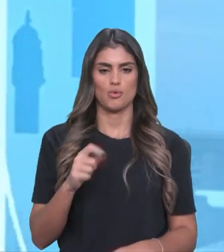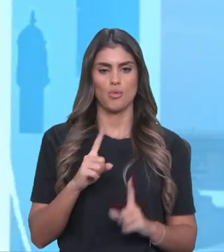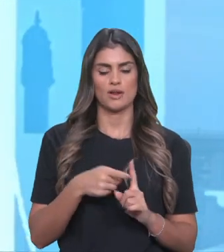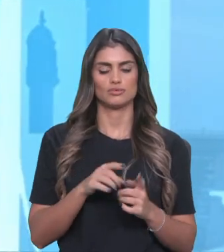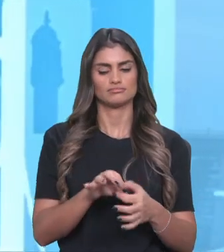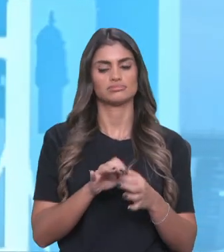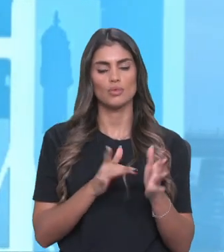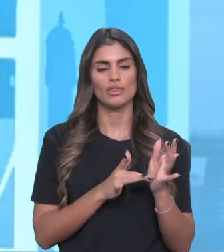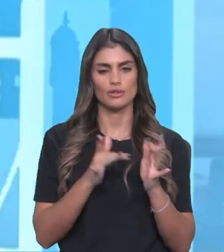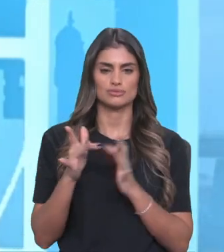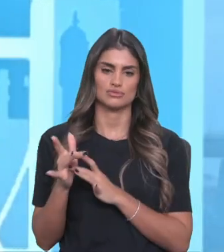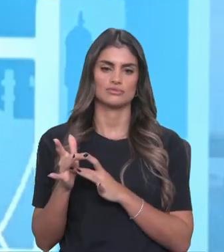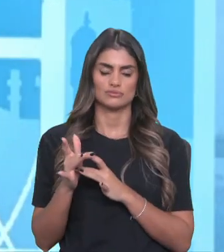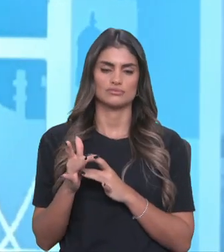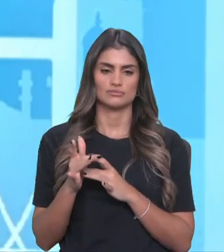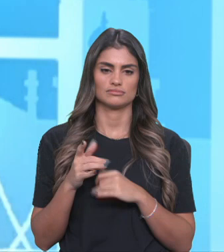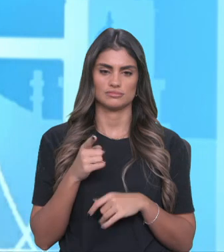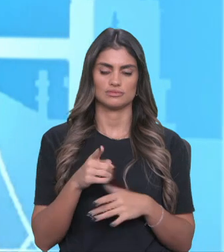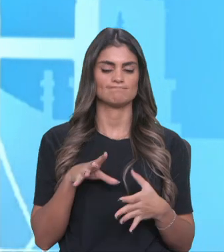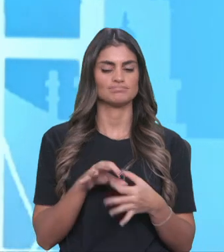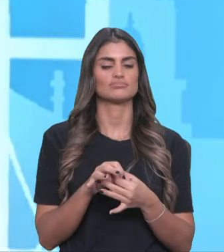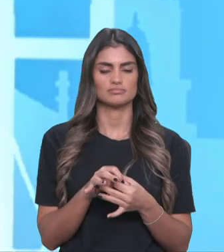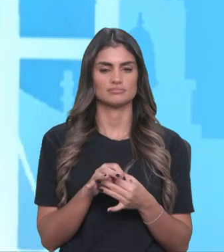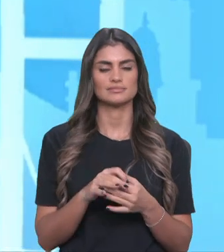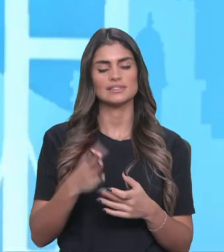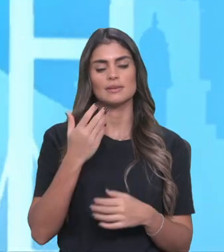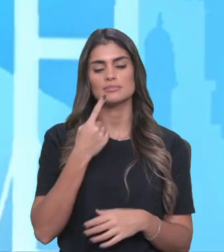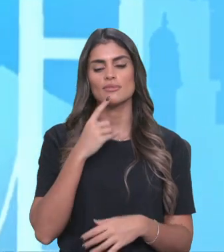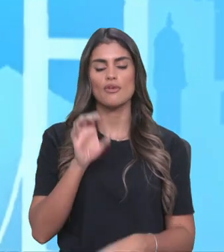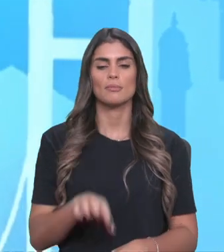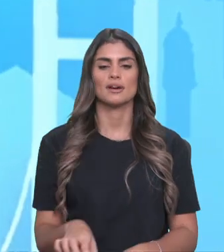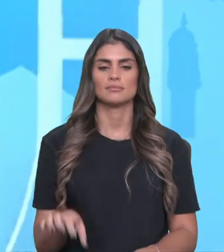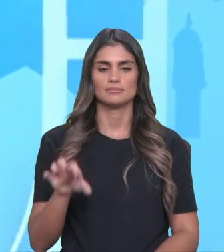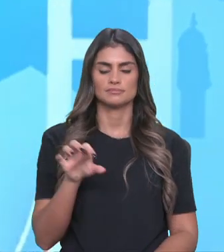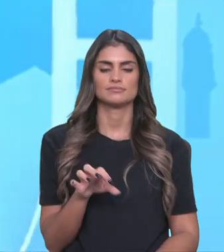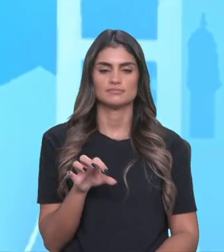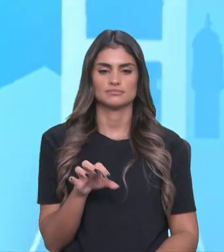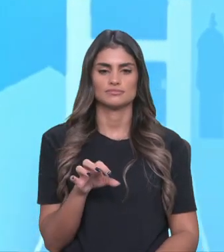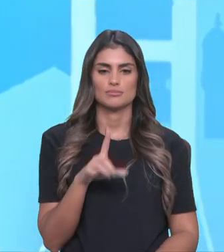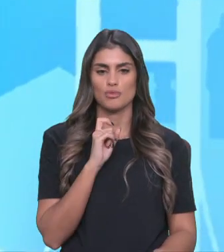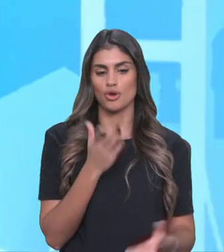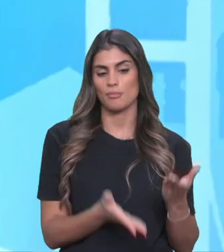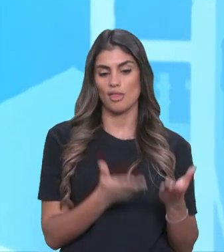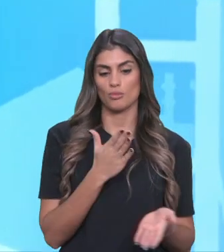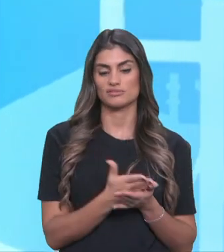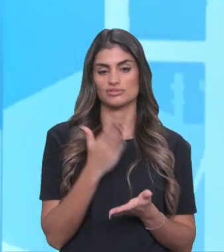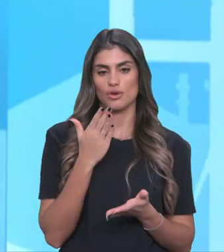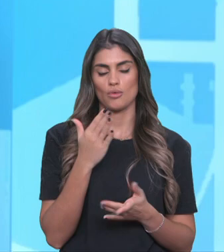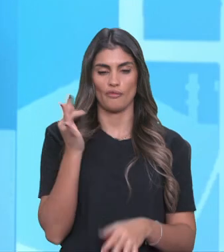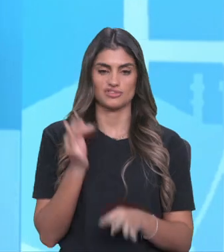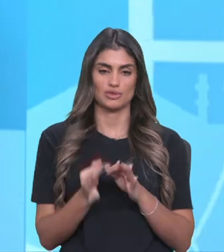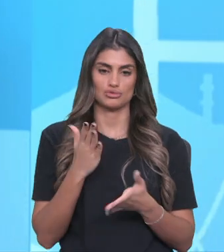Eucaristia. E aí também a insistência é muito nessa linha. Tentar perceber de que forma é que a Eucaristia pode ser comparada não só nos aspectos